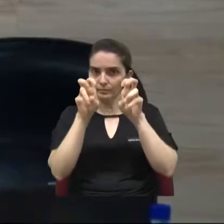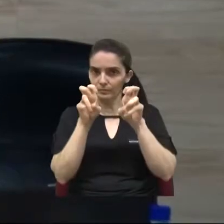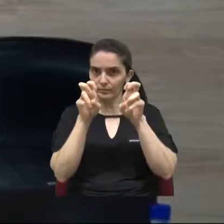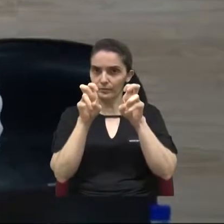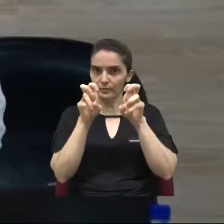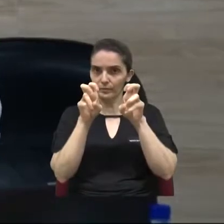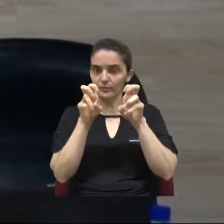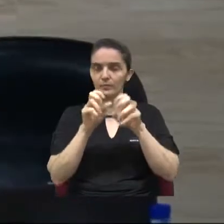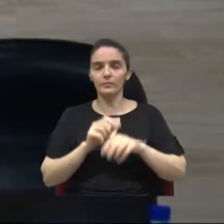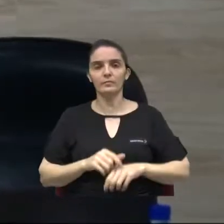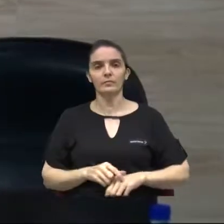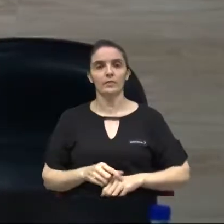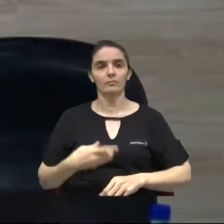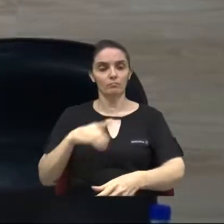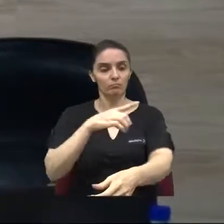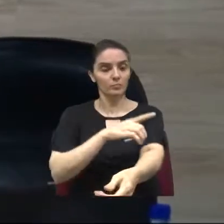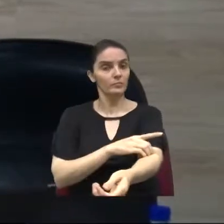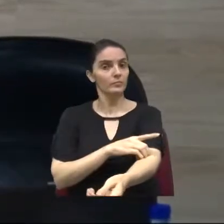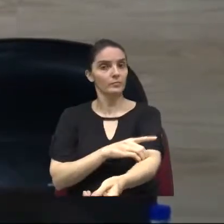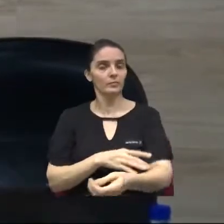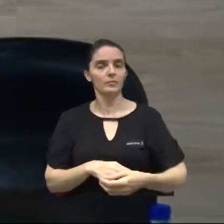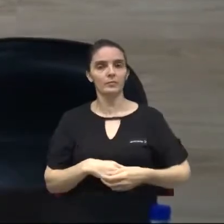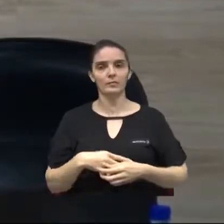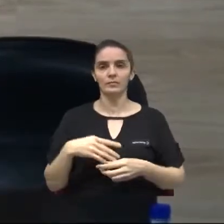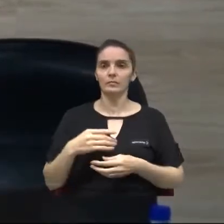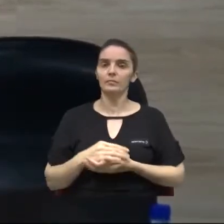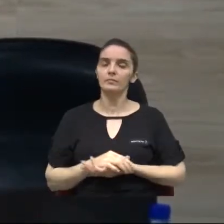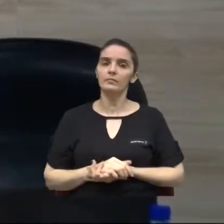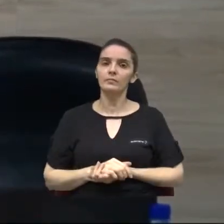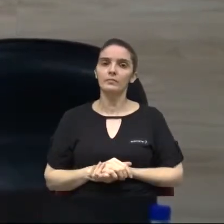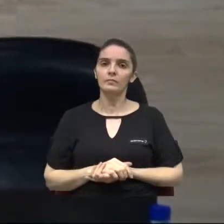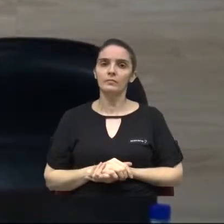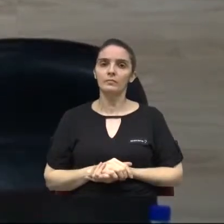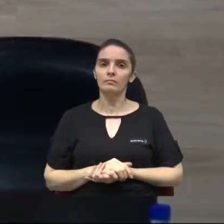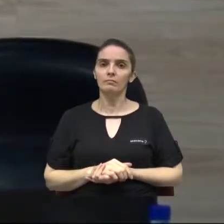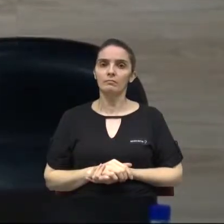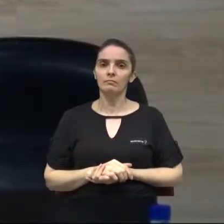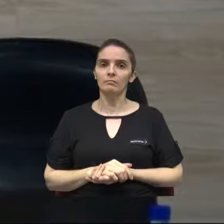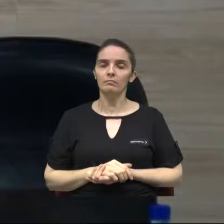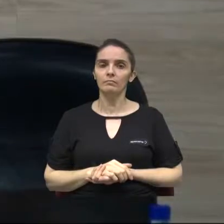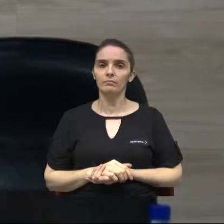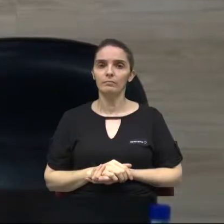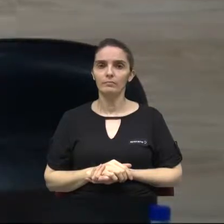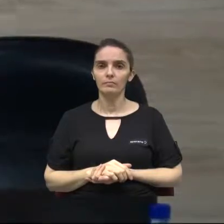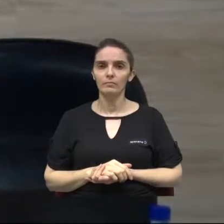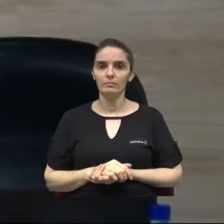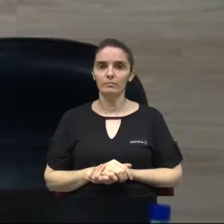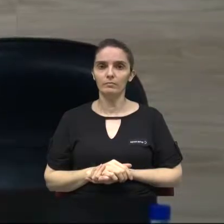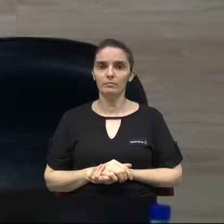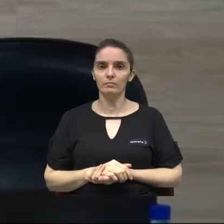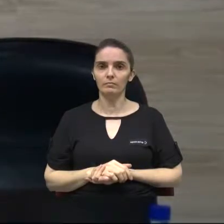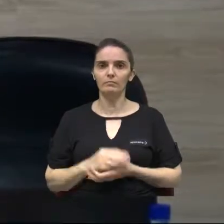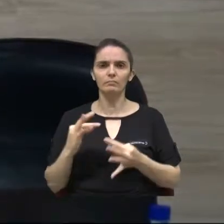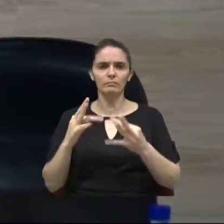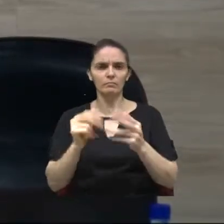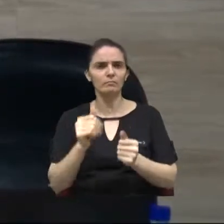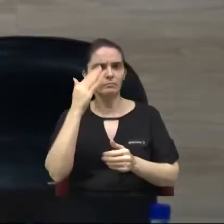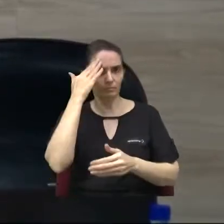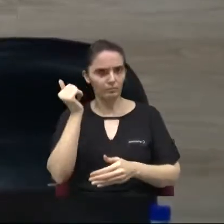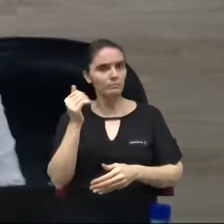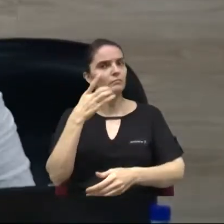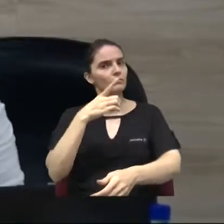ao trabalho que é feito referente à dengue. É óbvio que sabemos que dengue